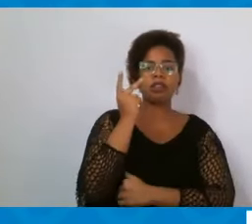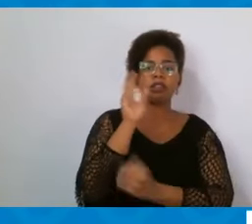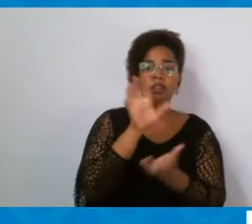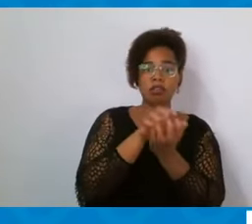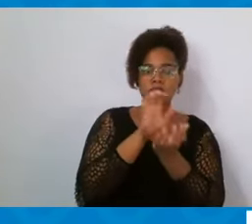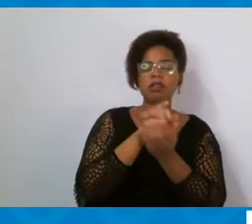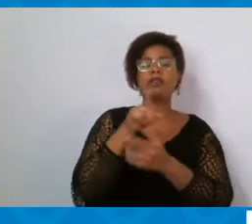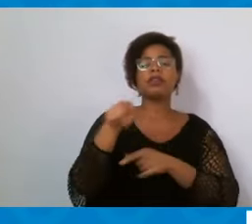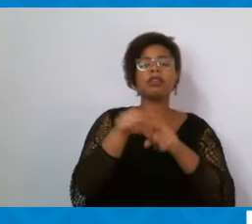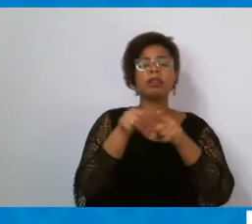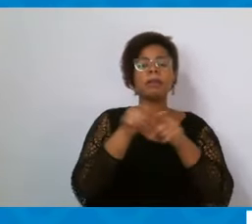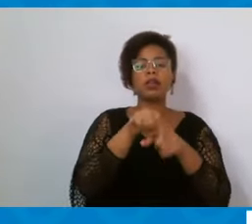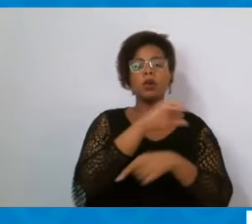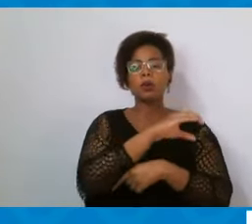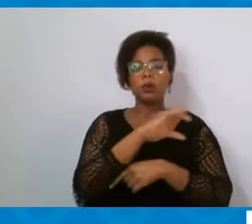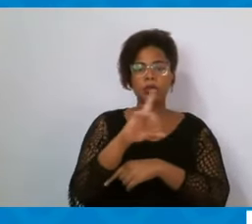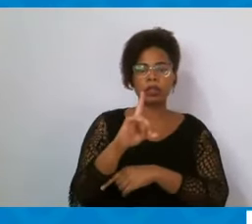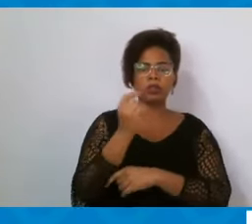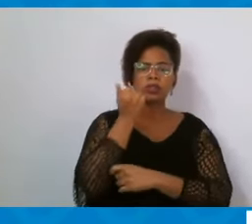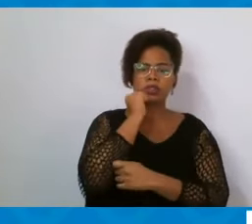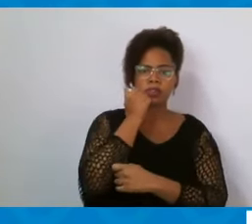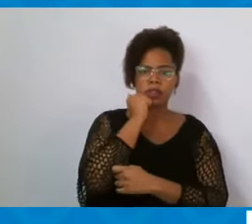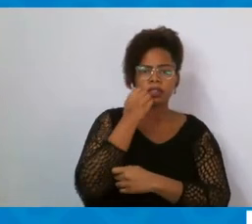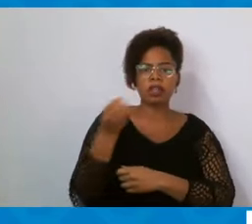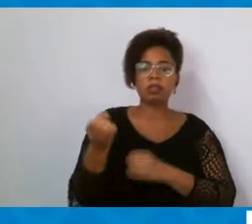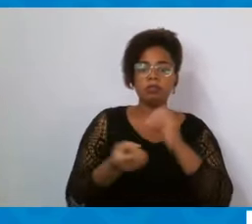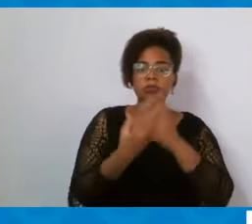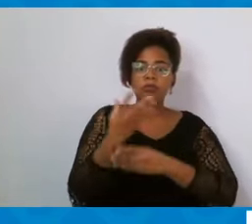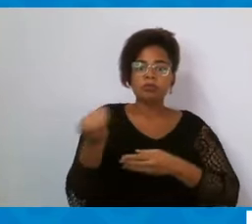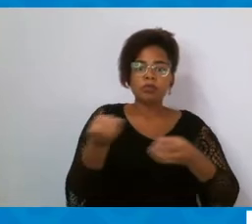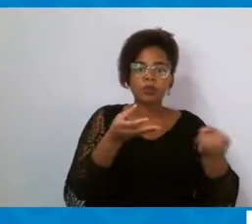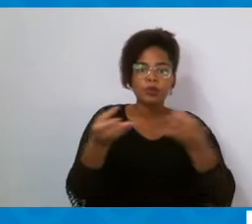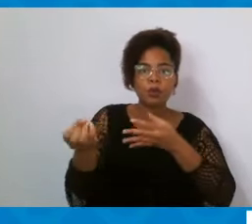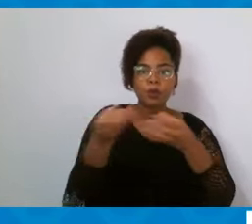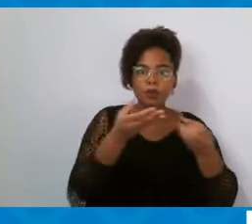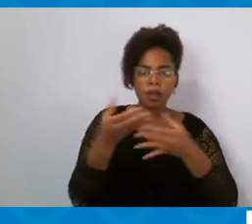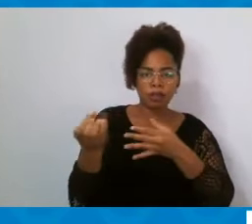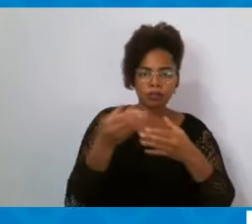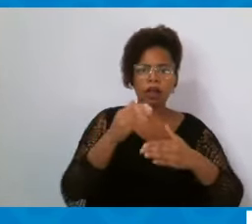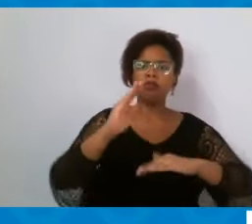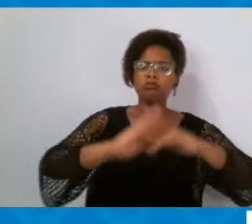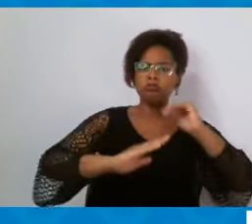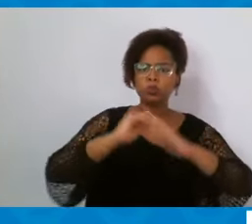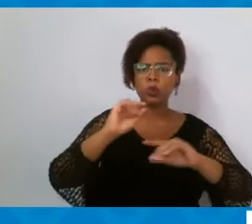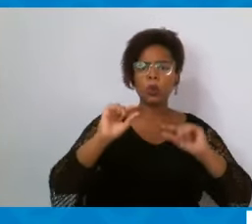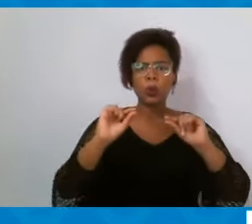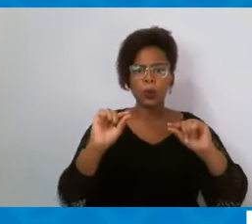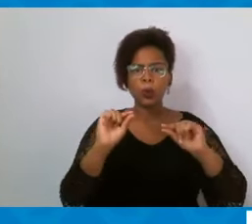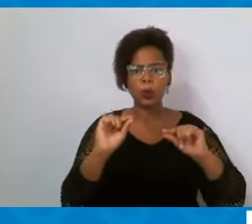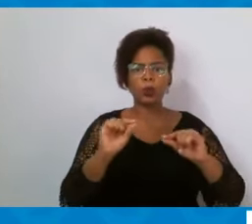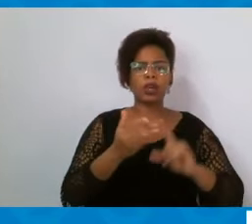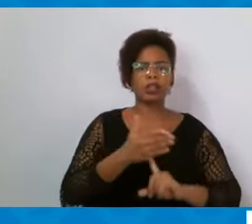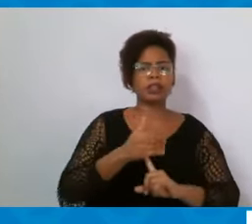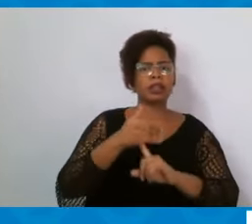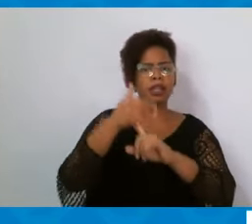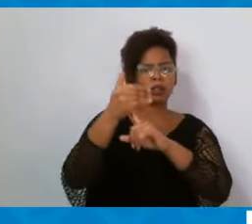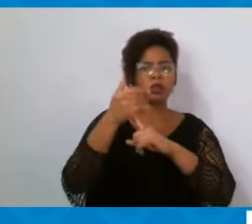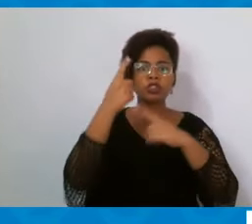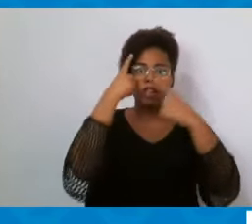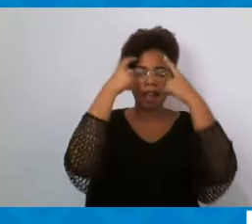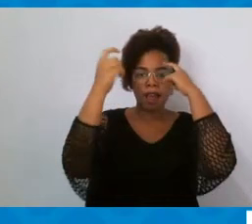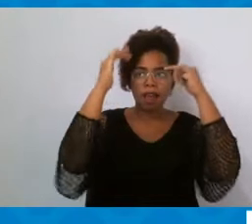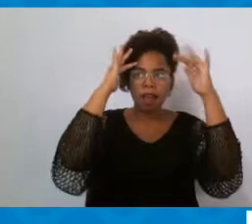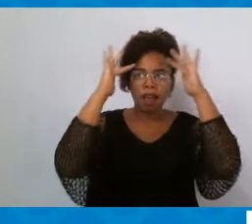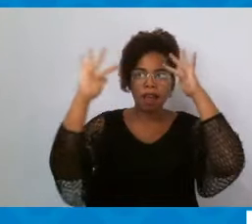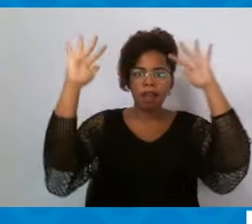Street, que é uma empresa de tecnologias educacionais lúdicas, da qual ele é sócio fundador. Vamos também,